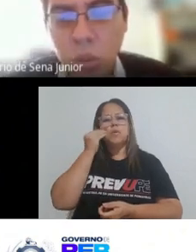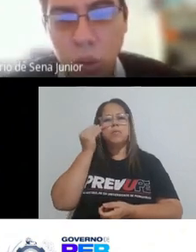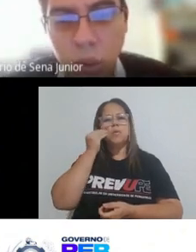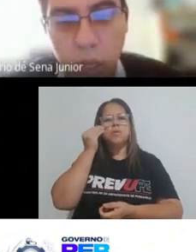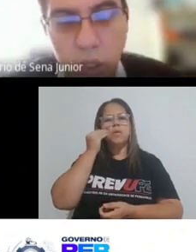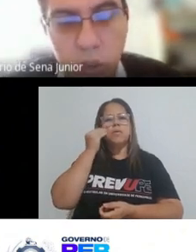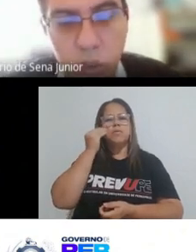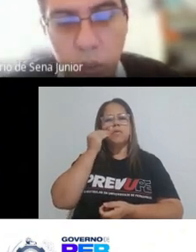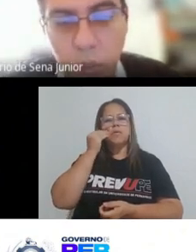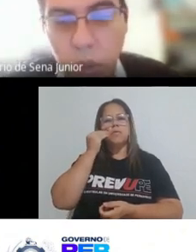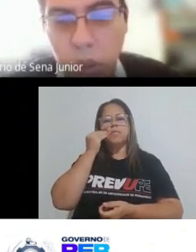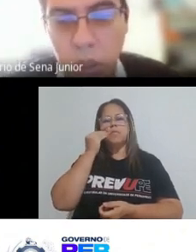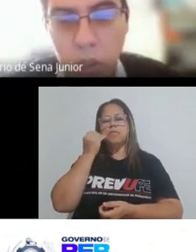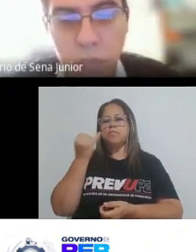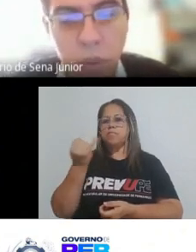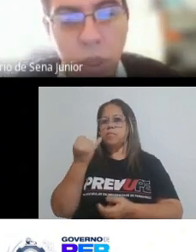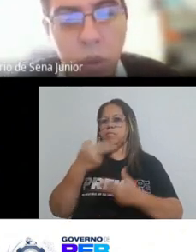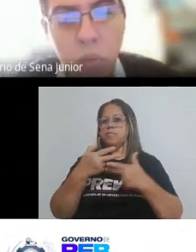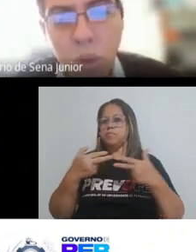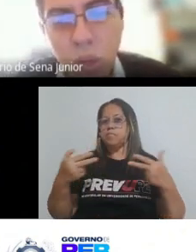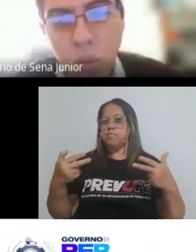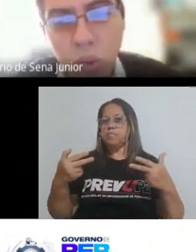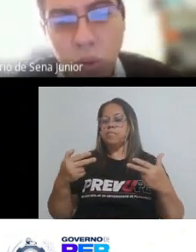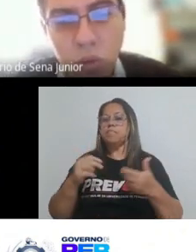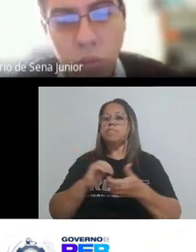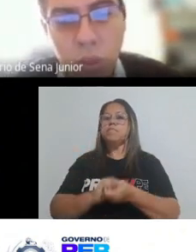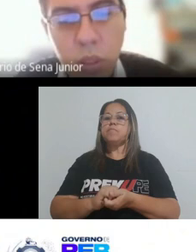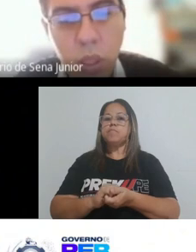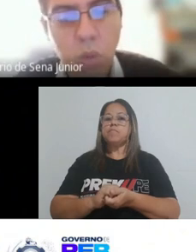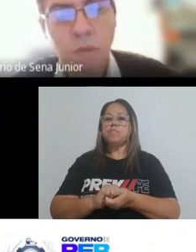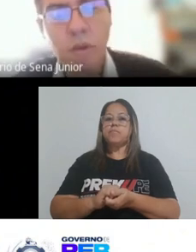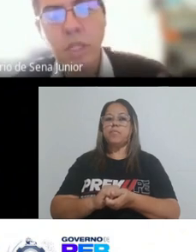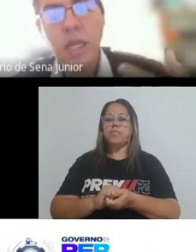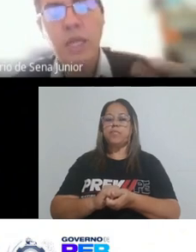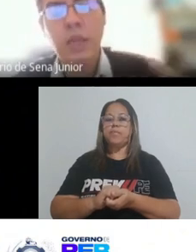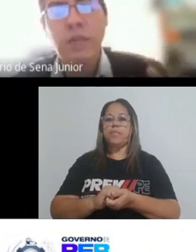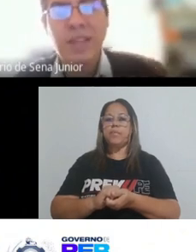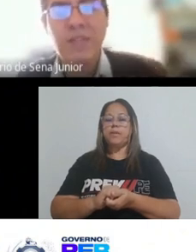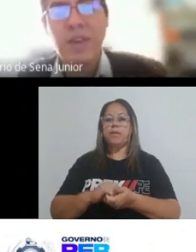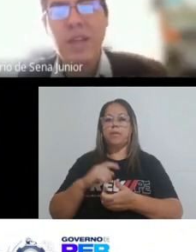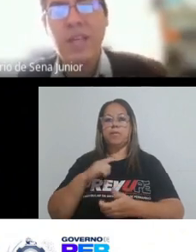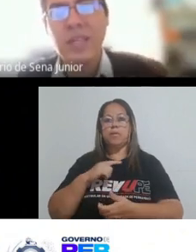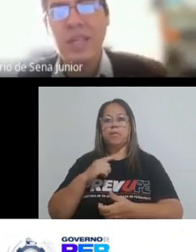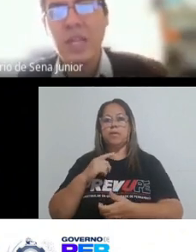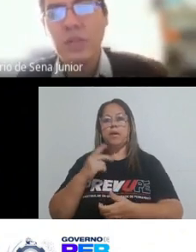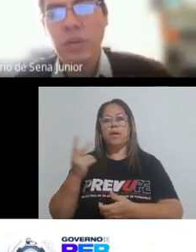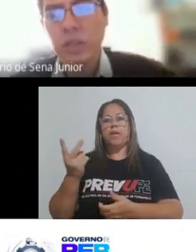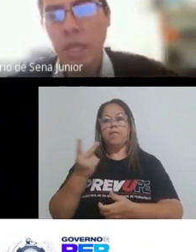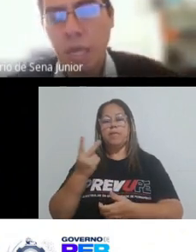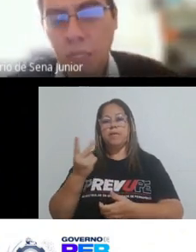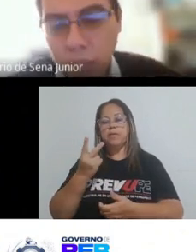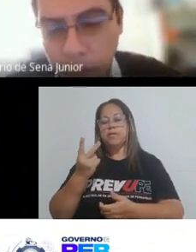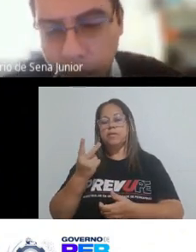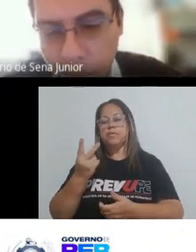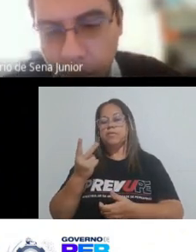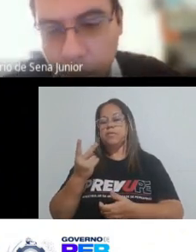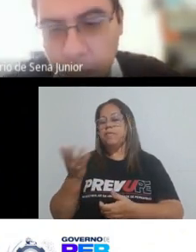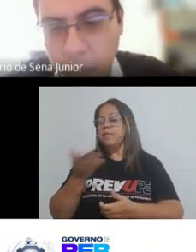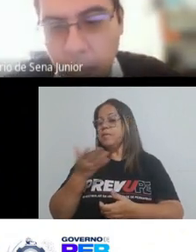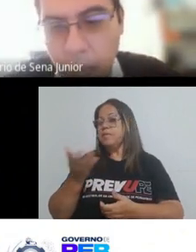questão muito importante. Quando nós subimos a velocidade relativa e a diferença entre as velocidades,